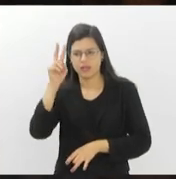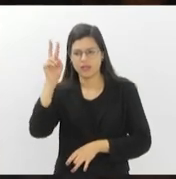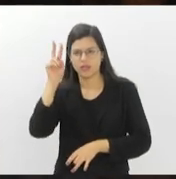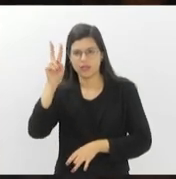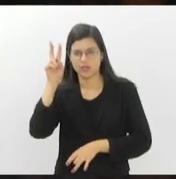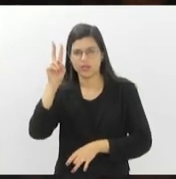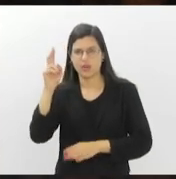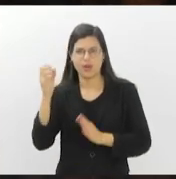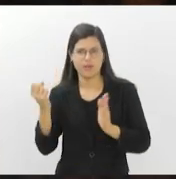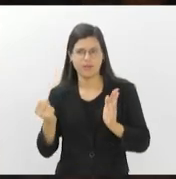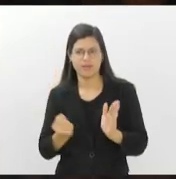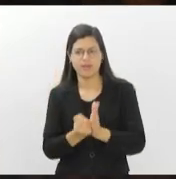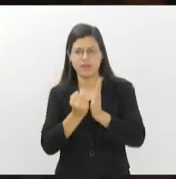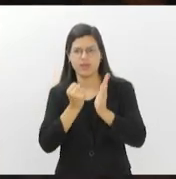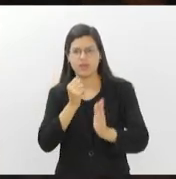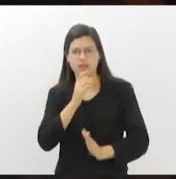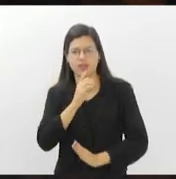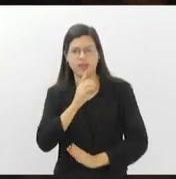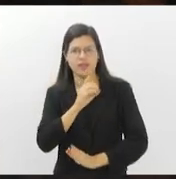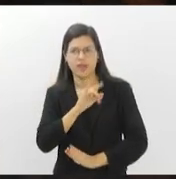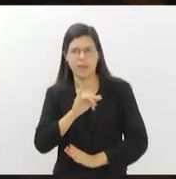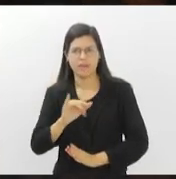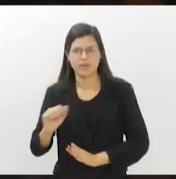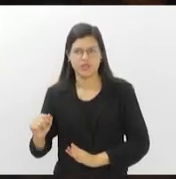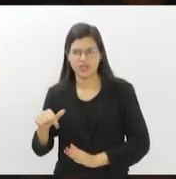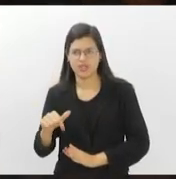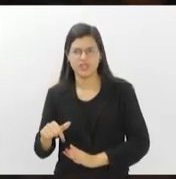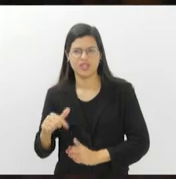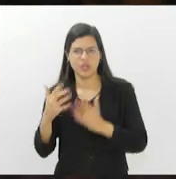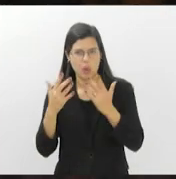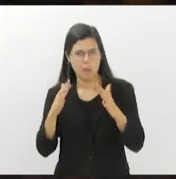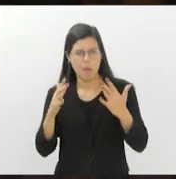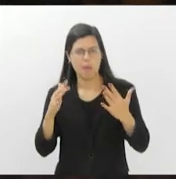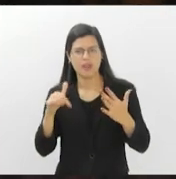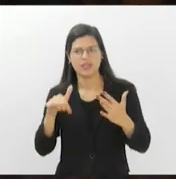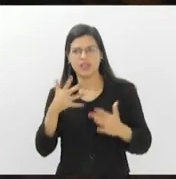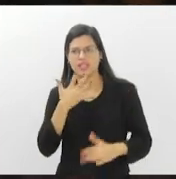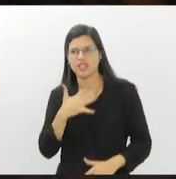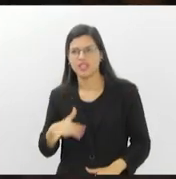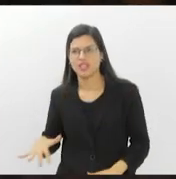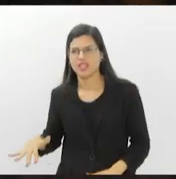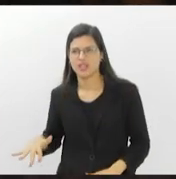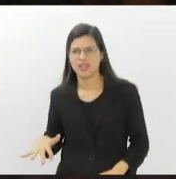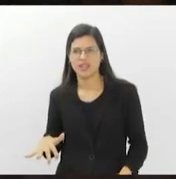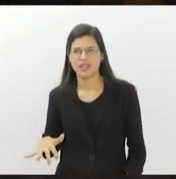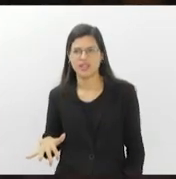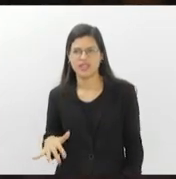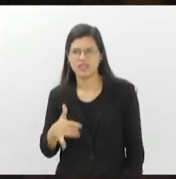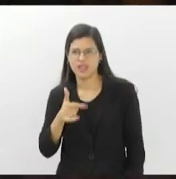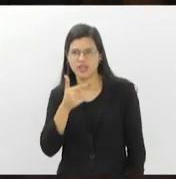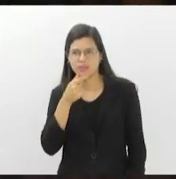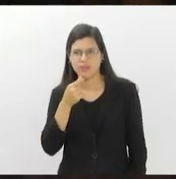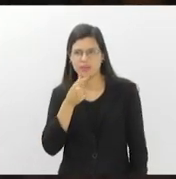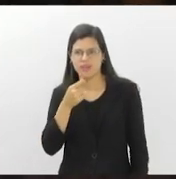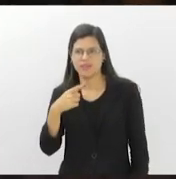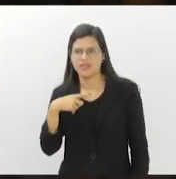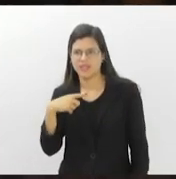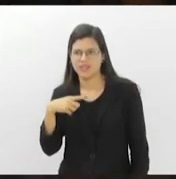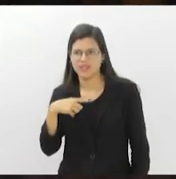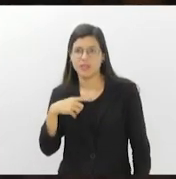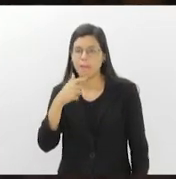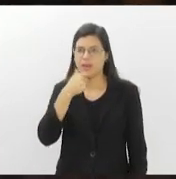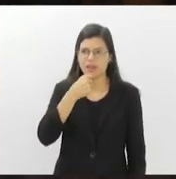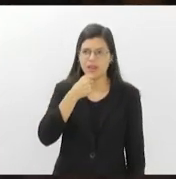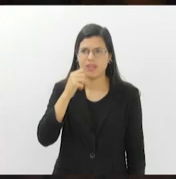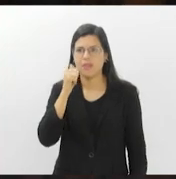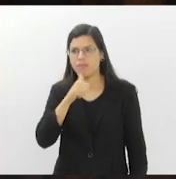marcada por datas comemorativas às crianças, e em especial os meninos, eles têm a data deles, e as